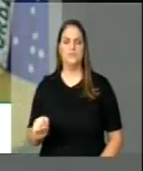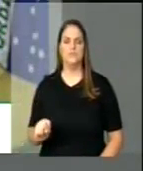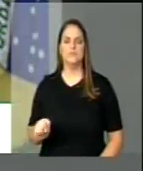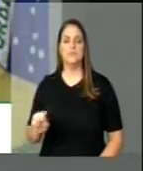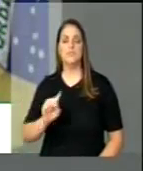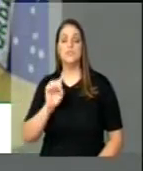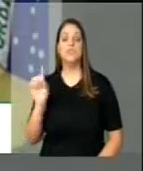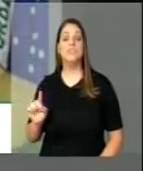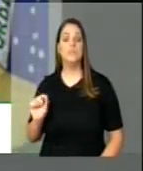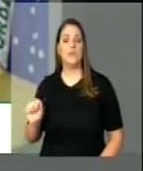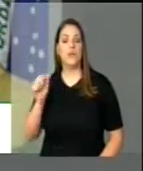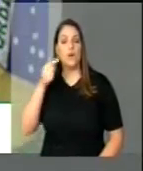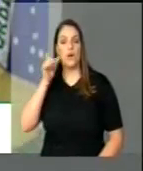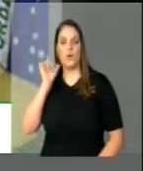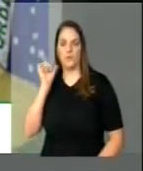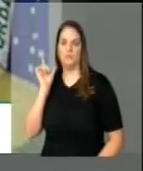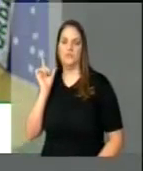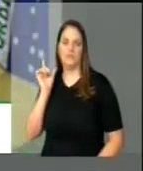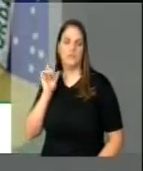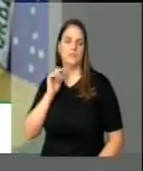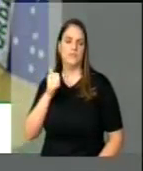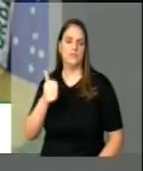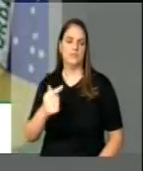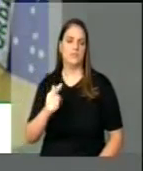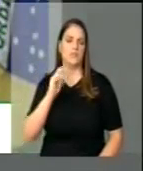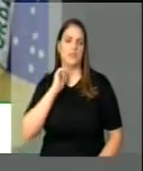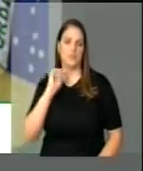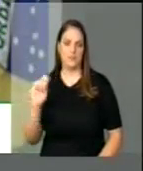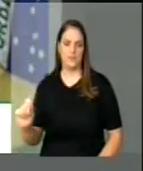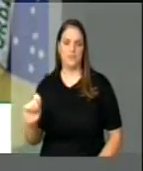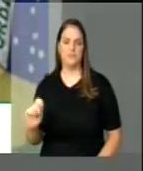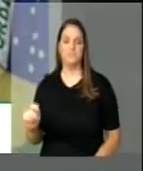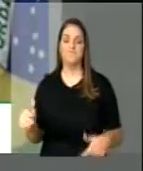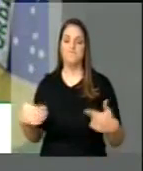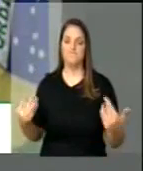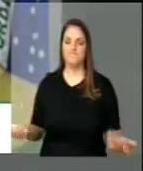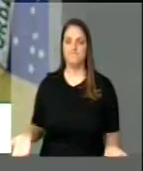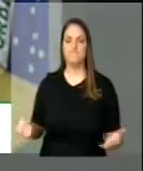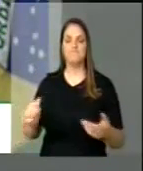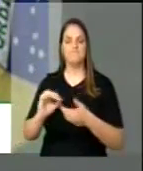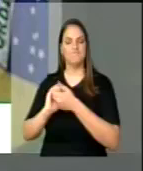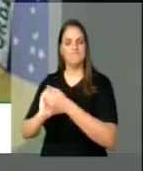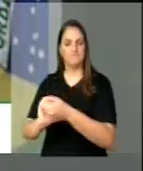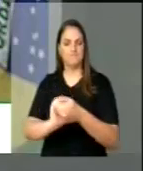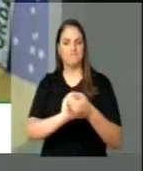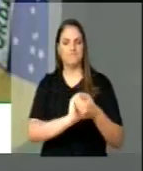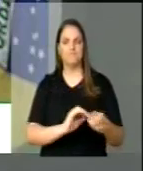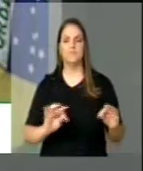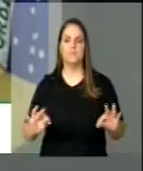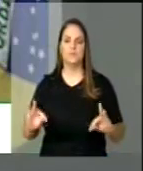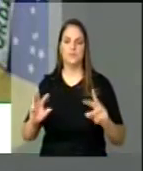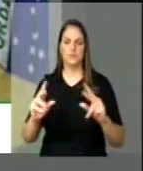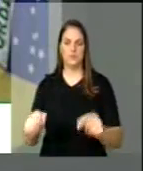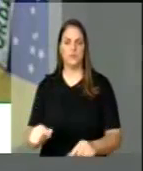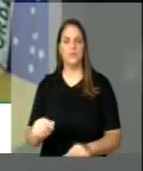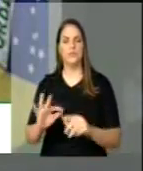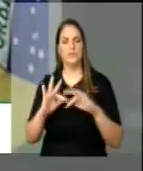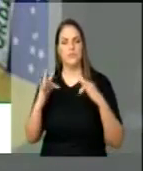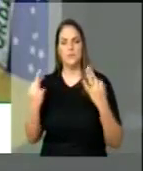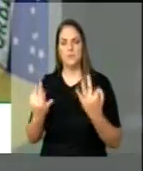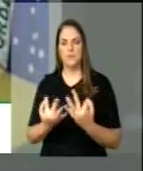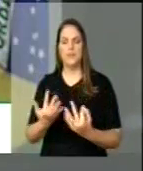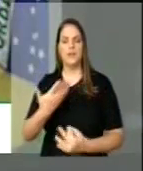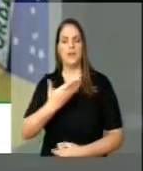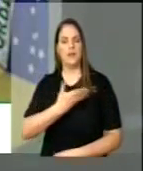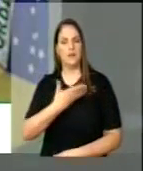data de ontem, 17 de abril, saúdo os membros desta mesa, seus familiares, amigos e todos